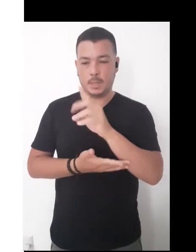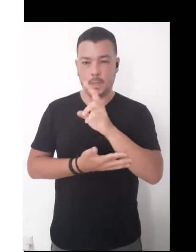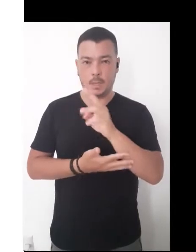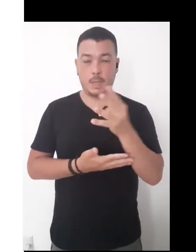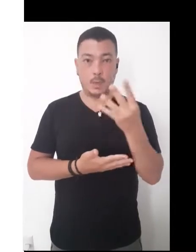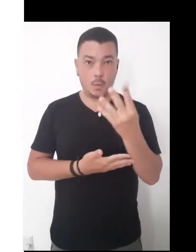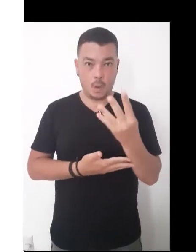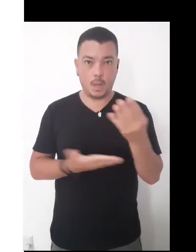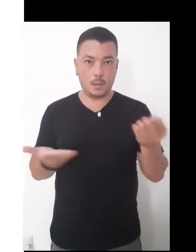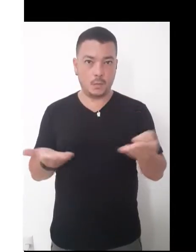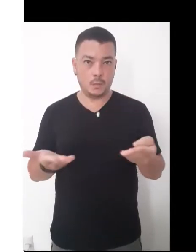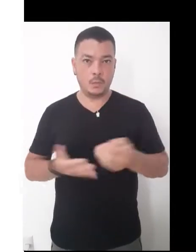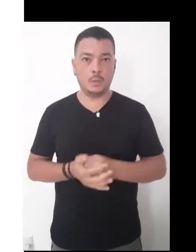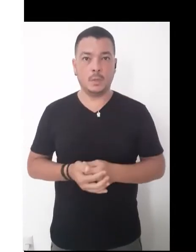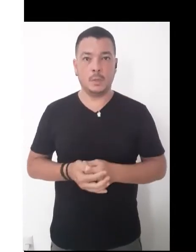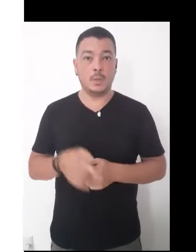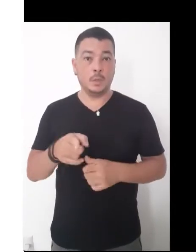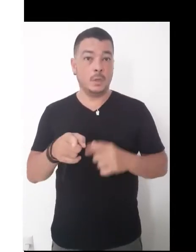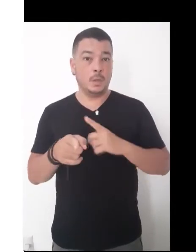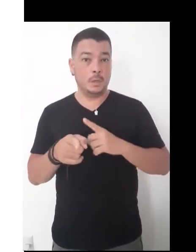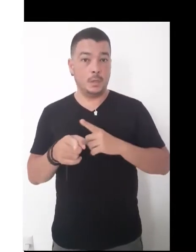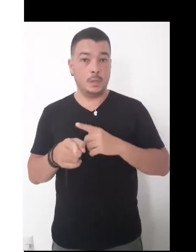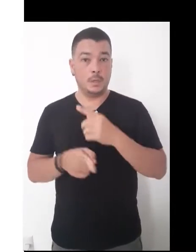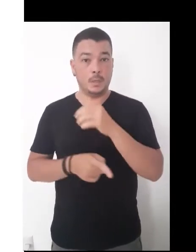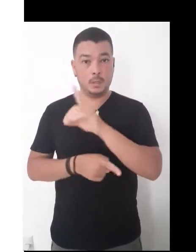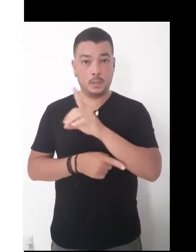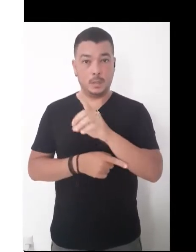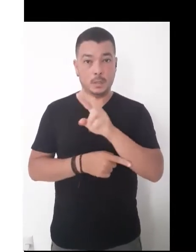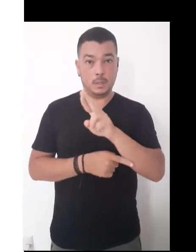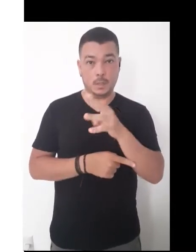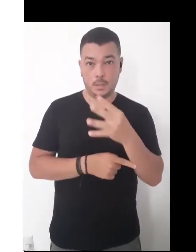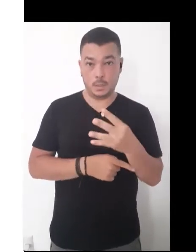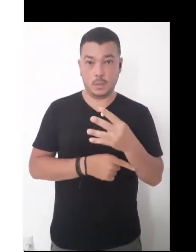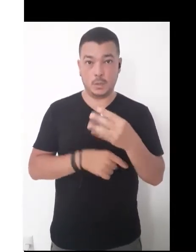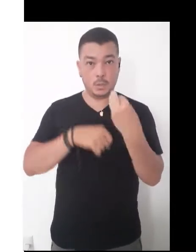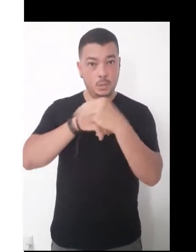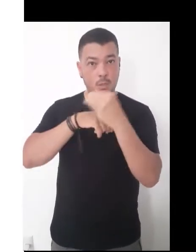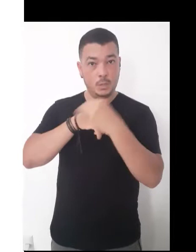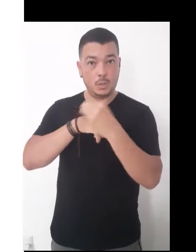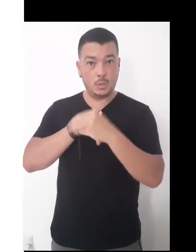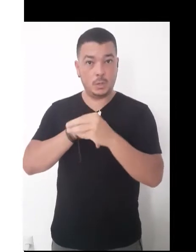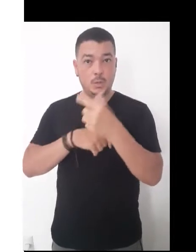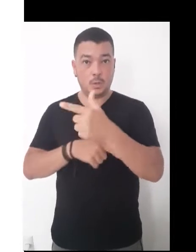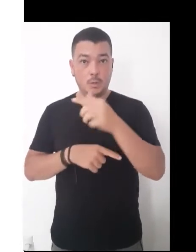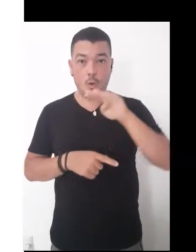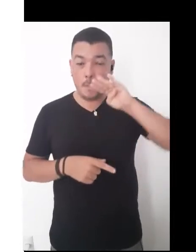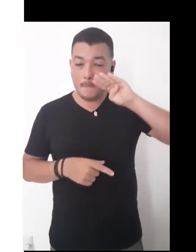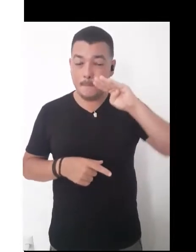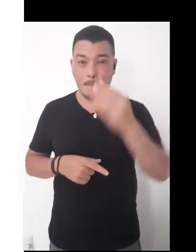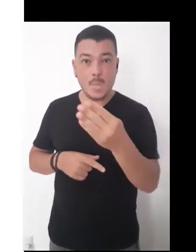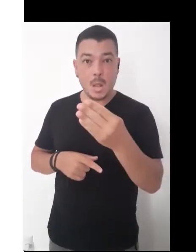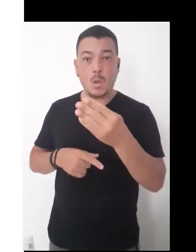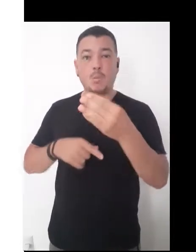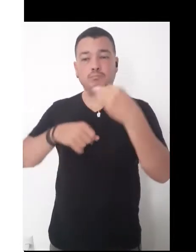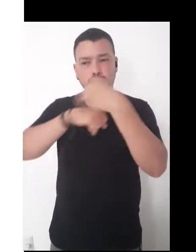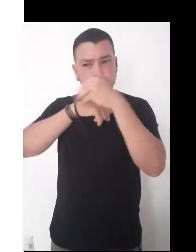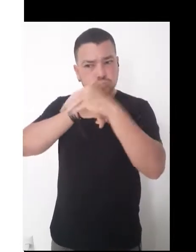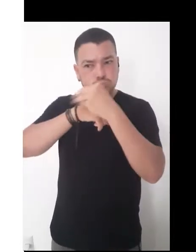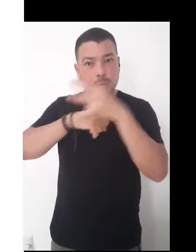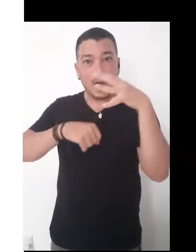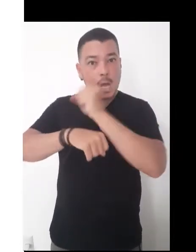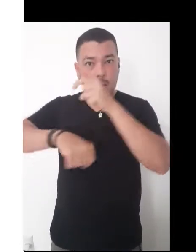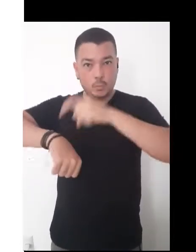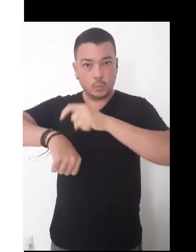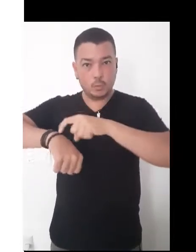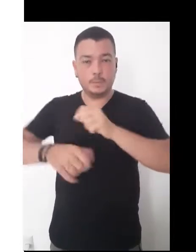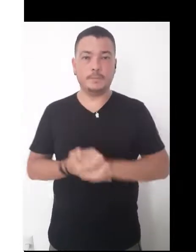atualmente. Você pode ter uma DDR4 que transmite a 2.133 milhões de transferências por segundo. Você pode ter uma